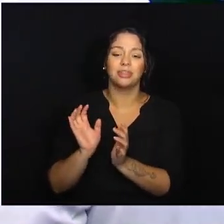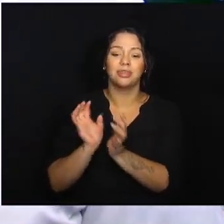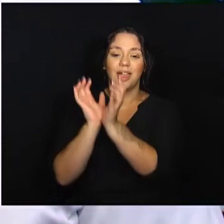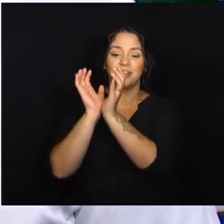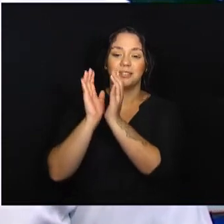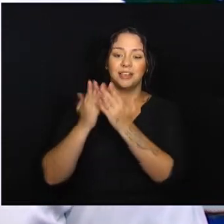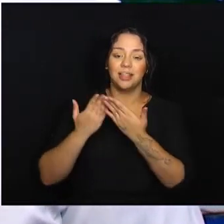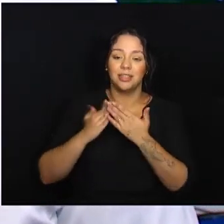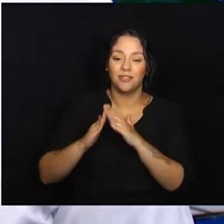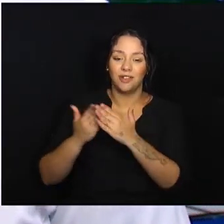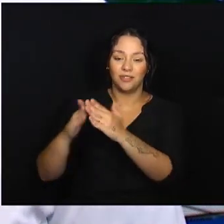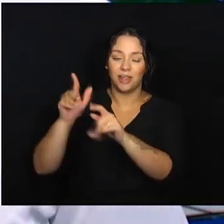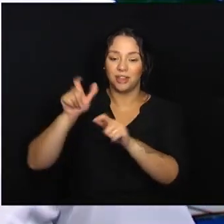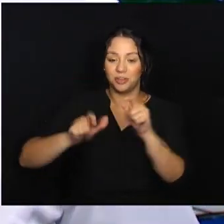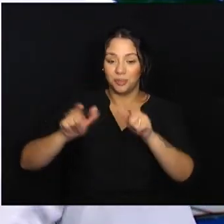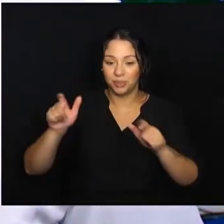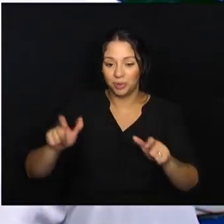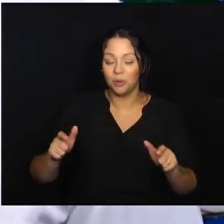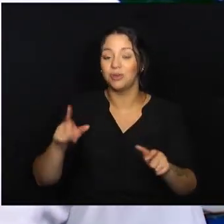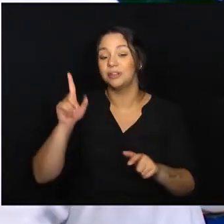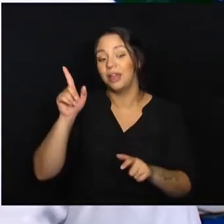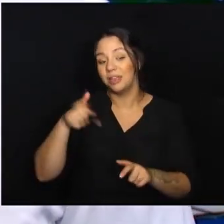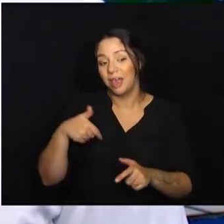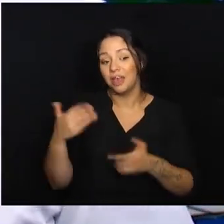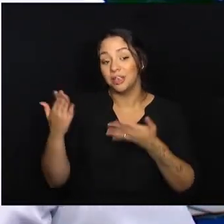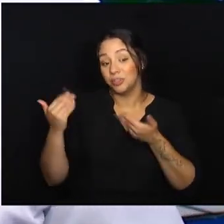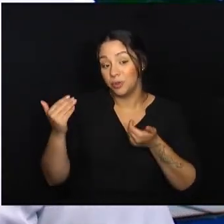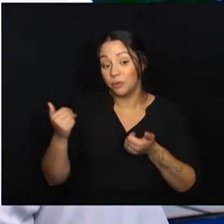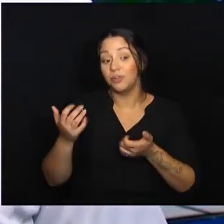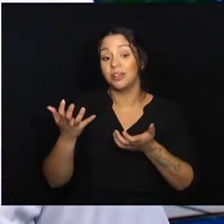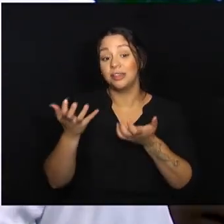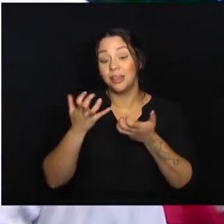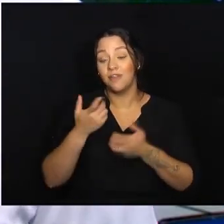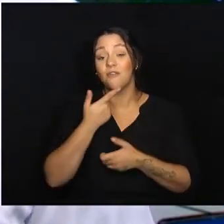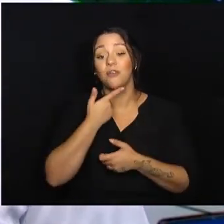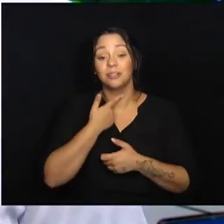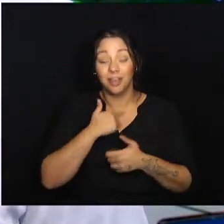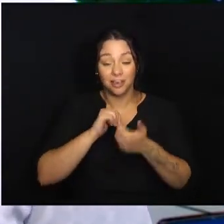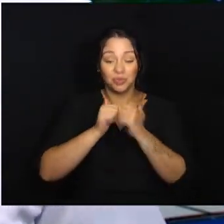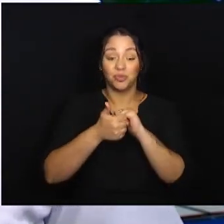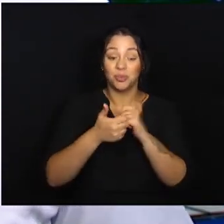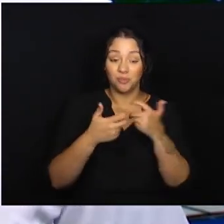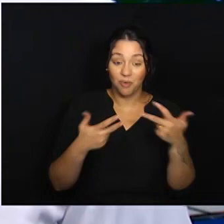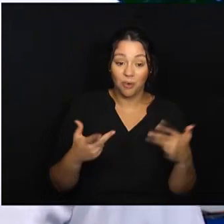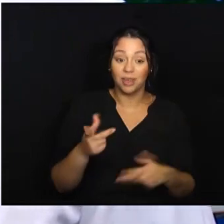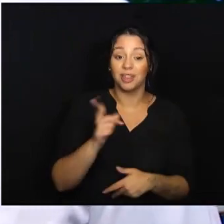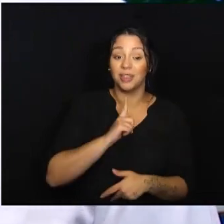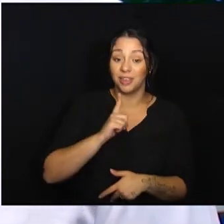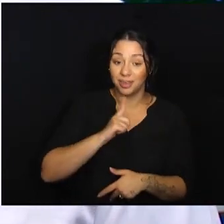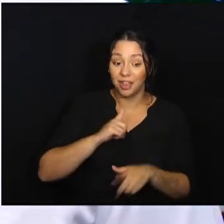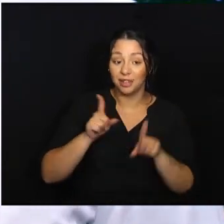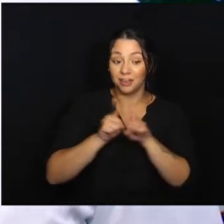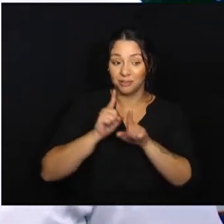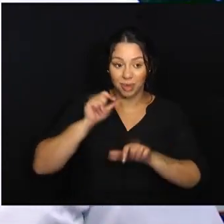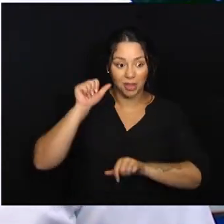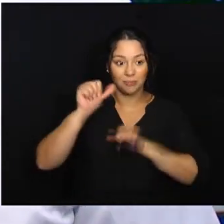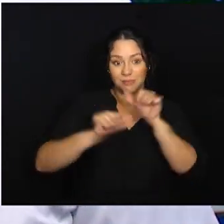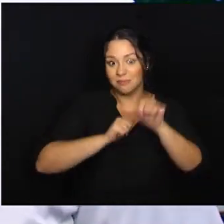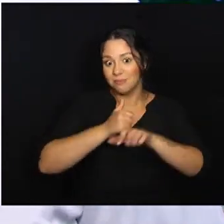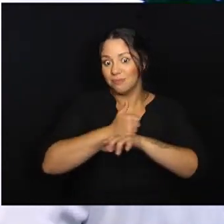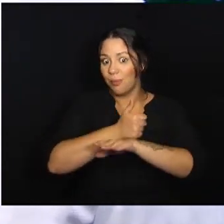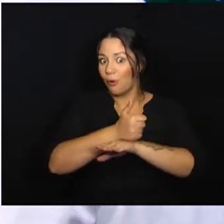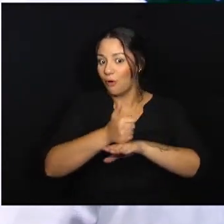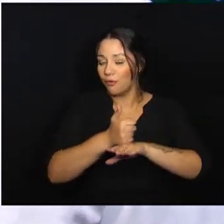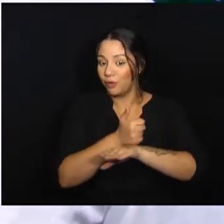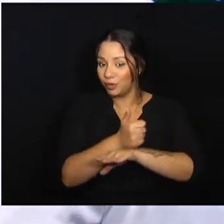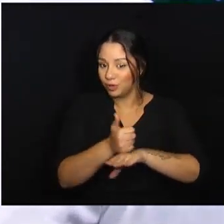dá oportunidade para os jovens que querem jogar futebol, tenha a vontade de se tornar atleta profissional, e é um